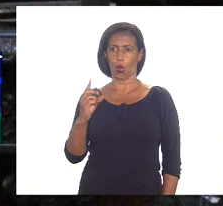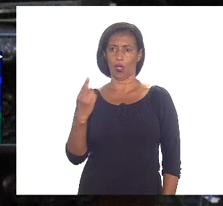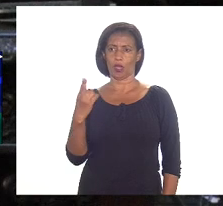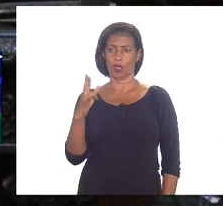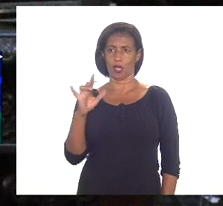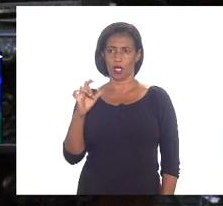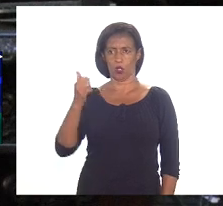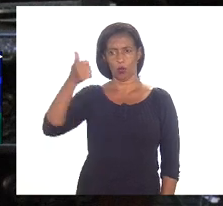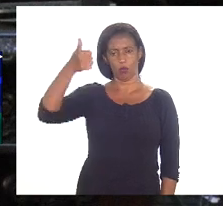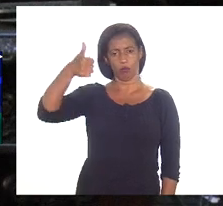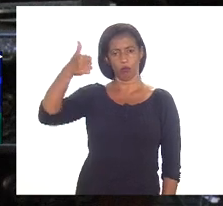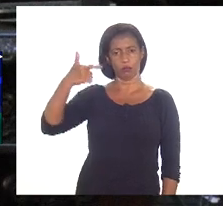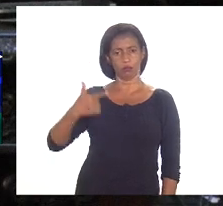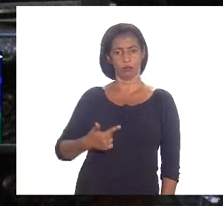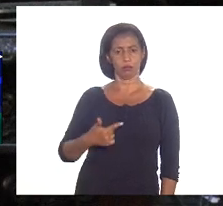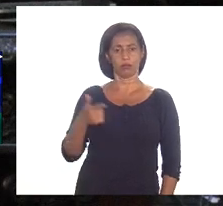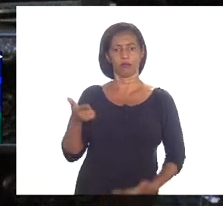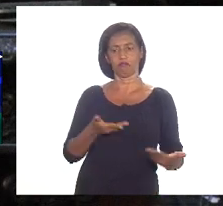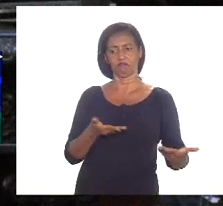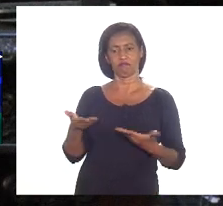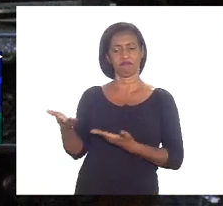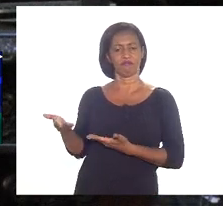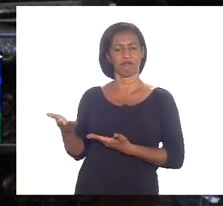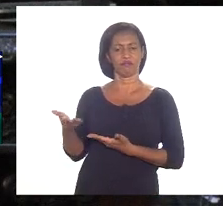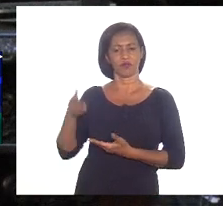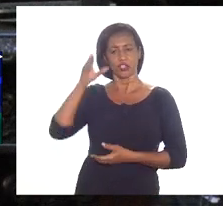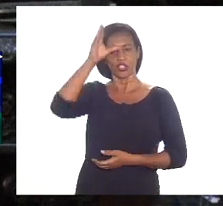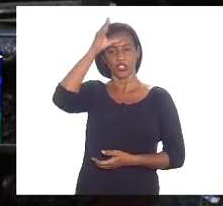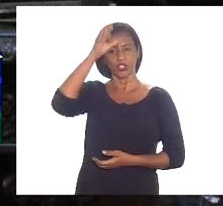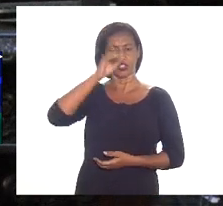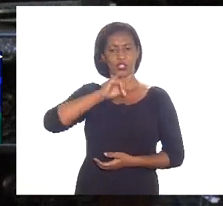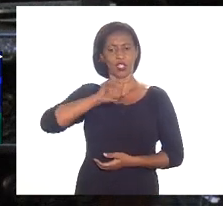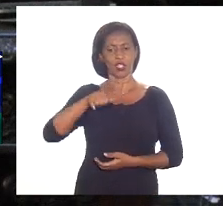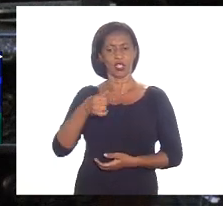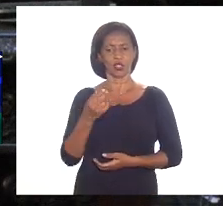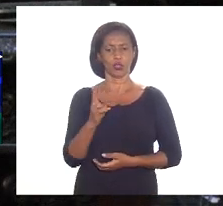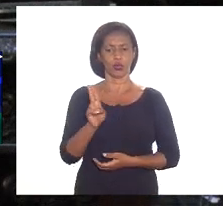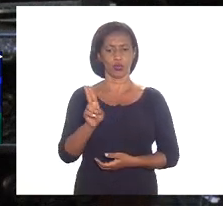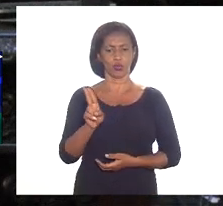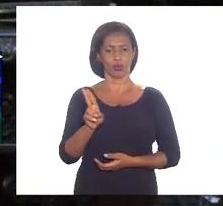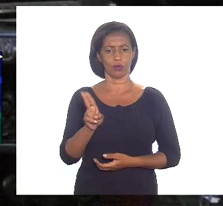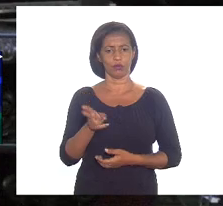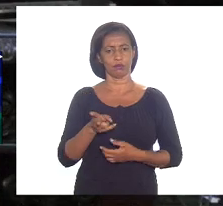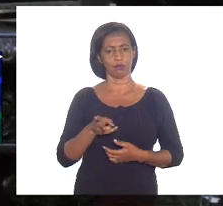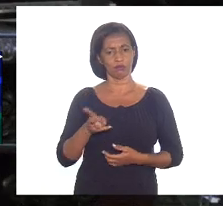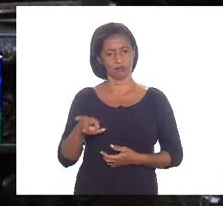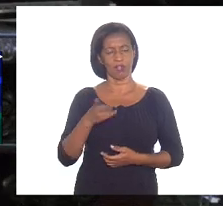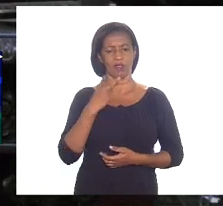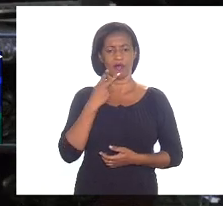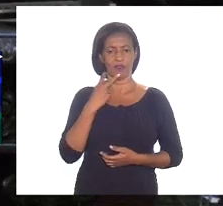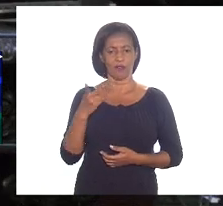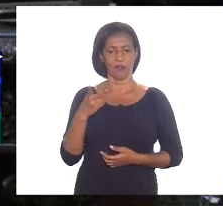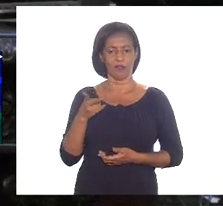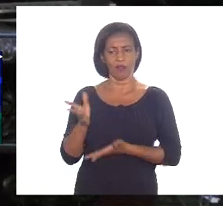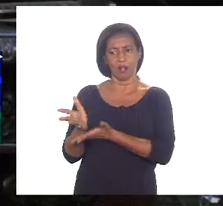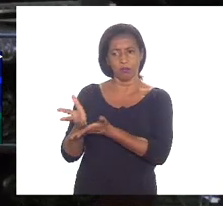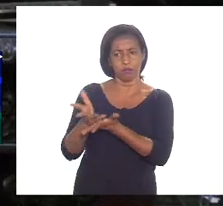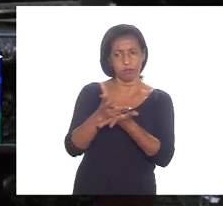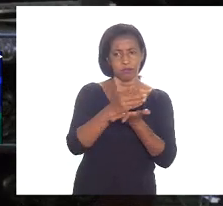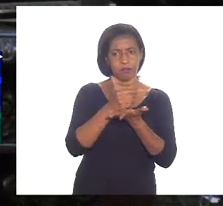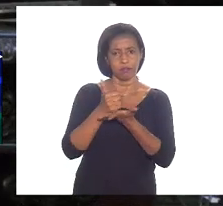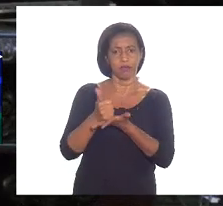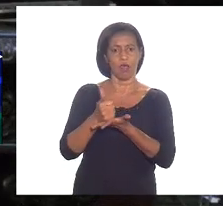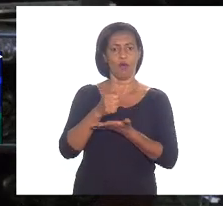escritos à presidência passa para que a deputada tia Ju possa fazer a chamada e coletamos